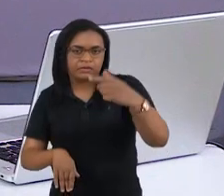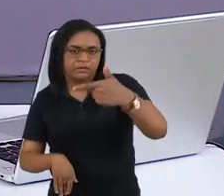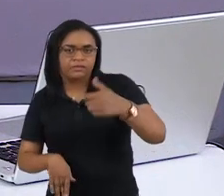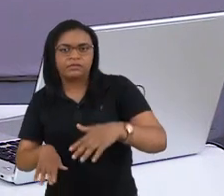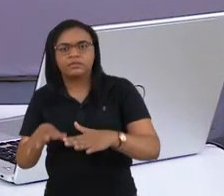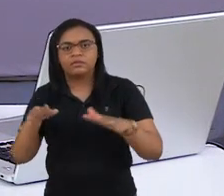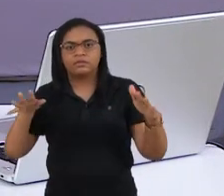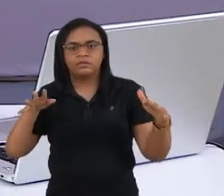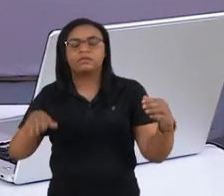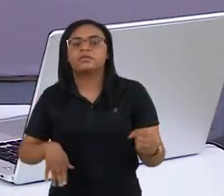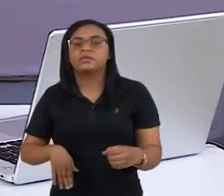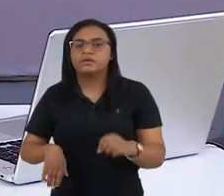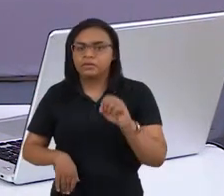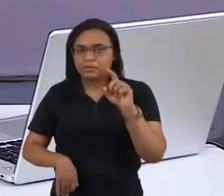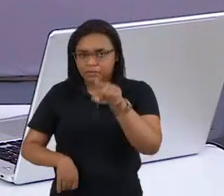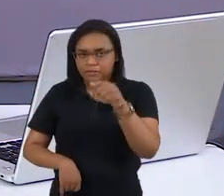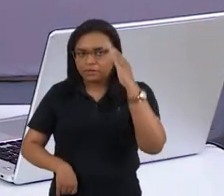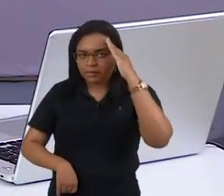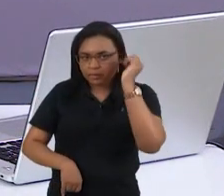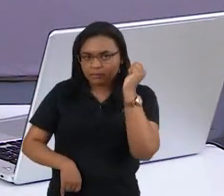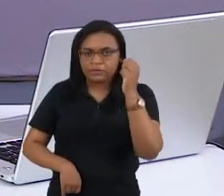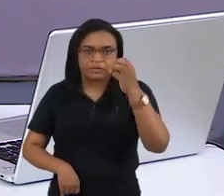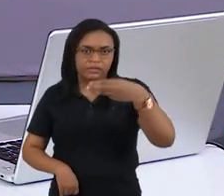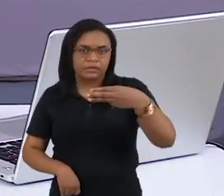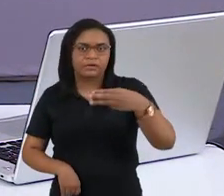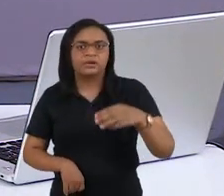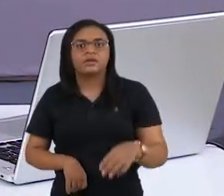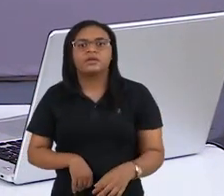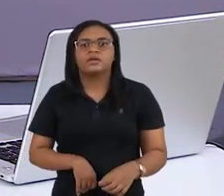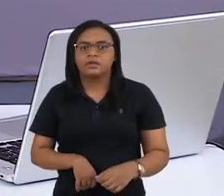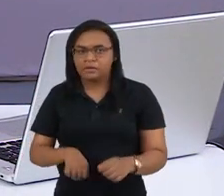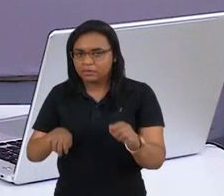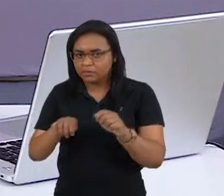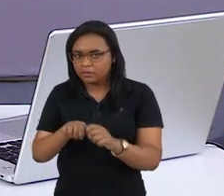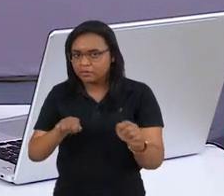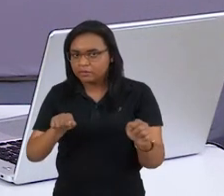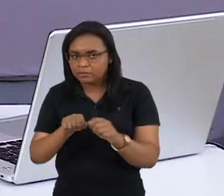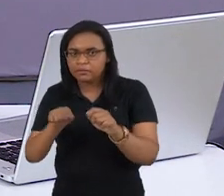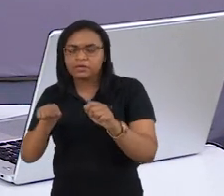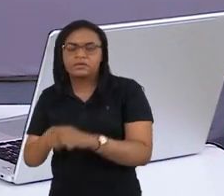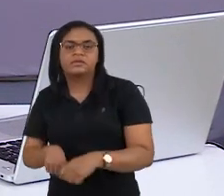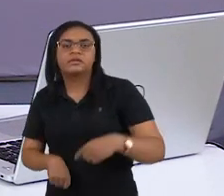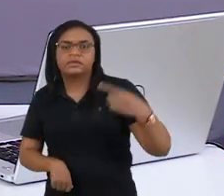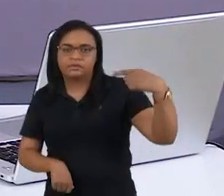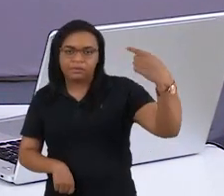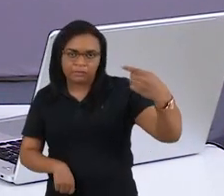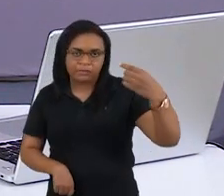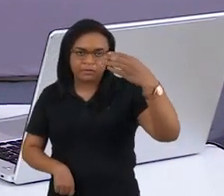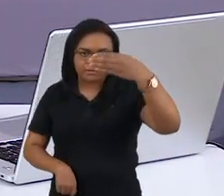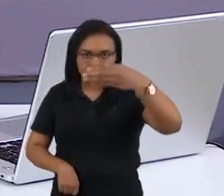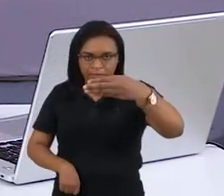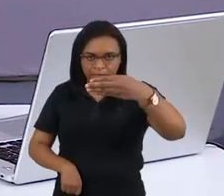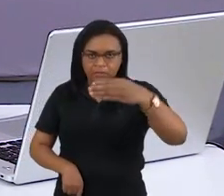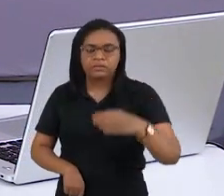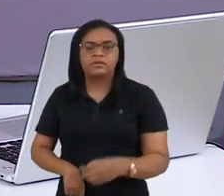você sabe três medidas e, consequentemente, você vai procurar a quarta. Por isso, regra de três. Você sabe três e